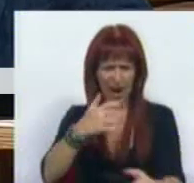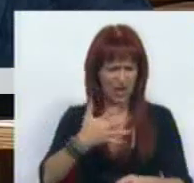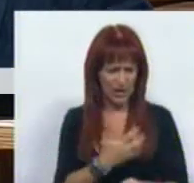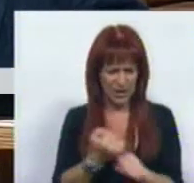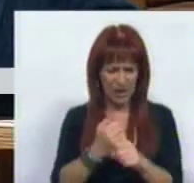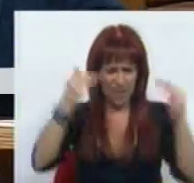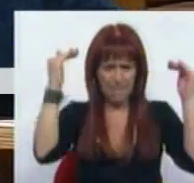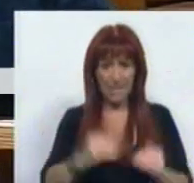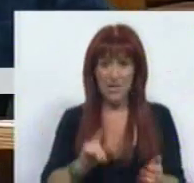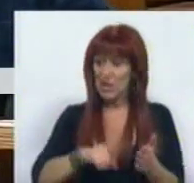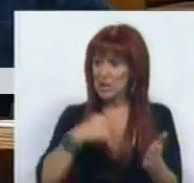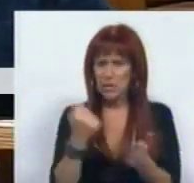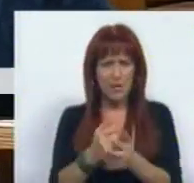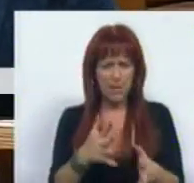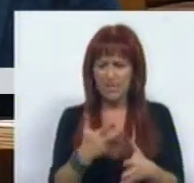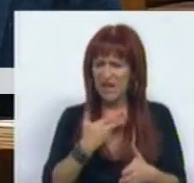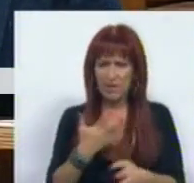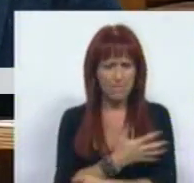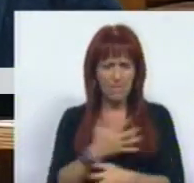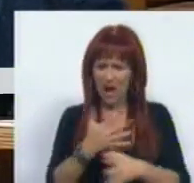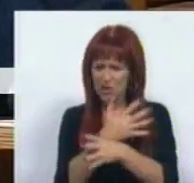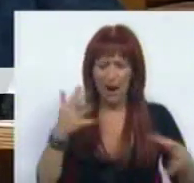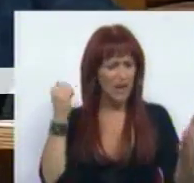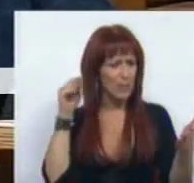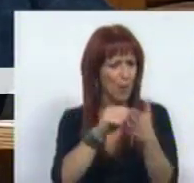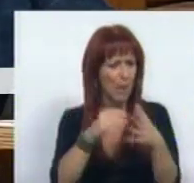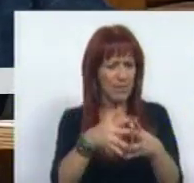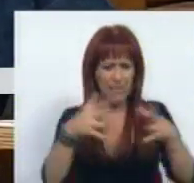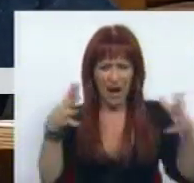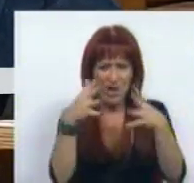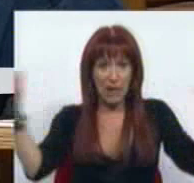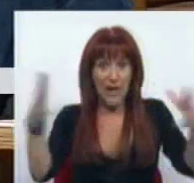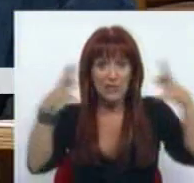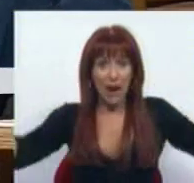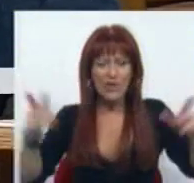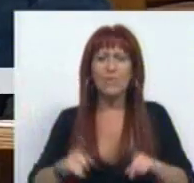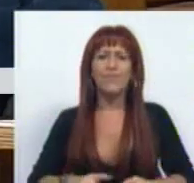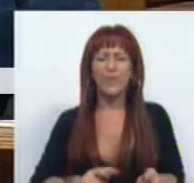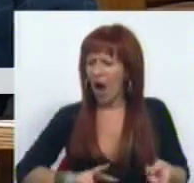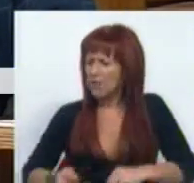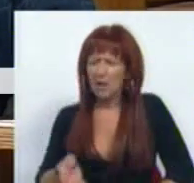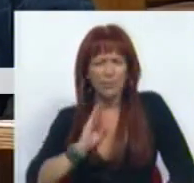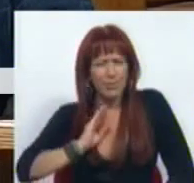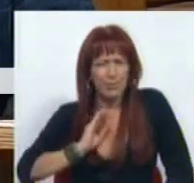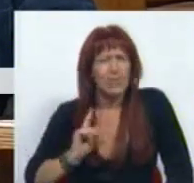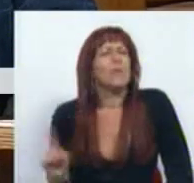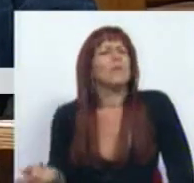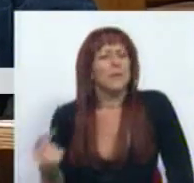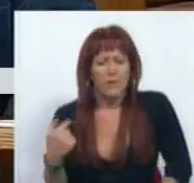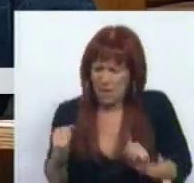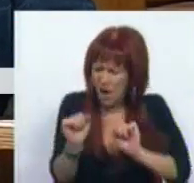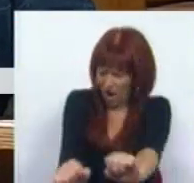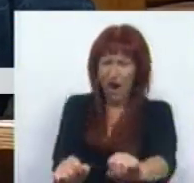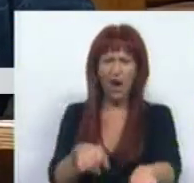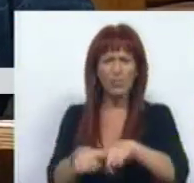emprego, acabando sempre por aumentar o endividamento e o empobrecimento do país. Não há alternativa que não seja recusar